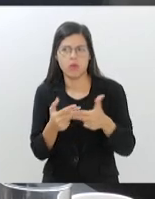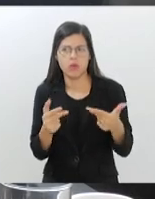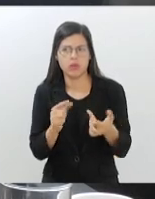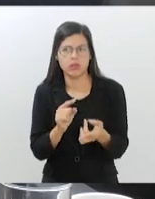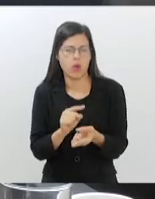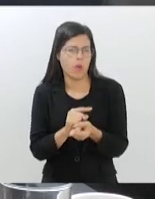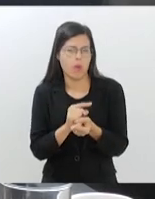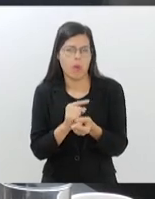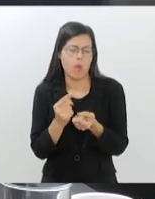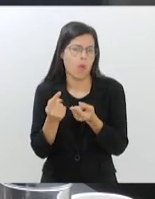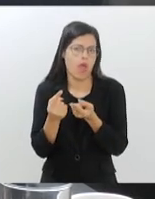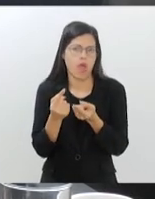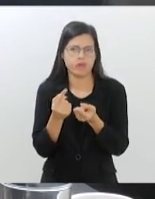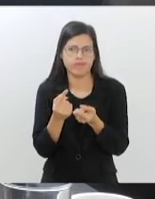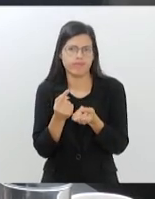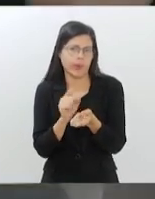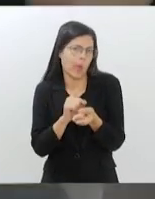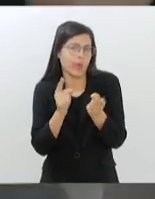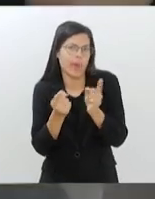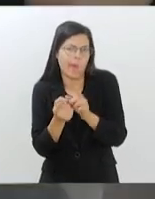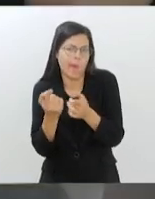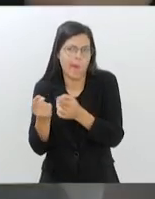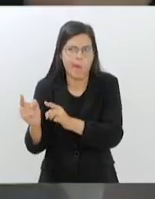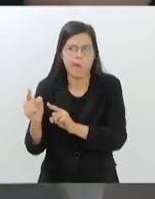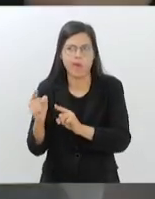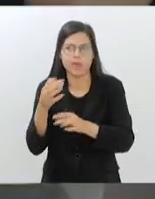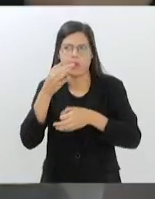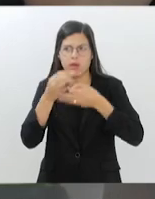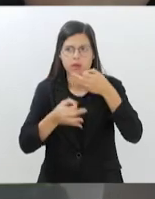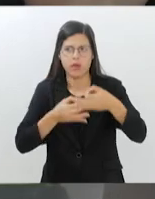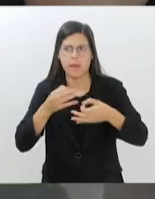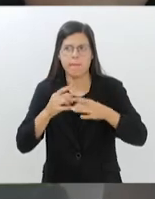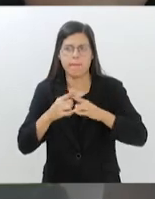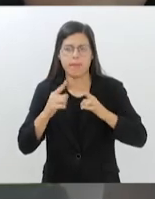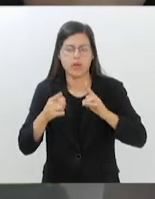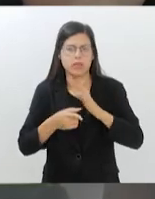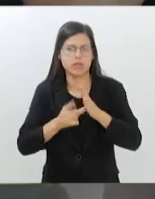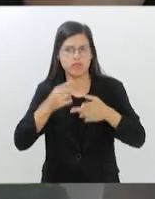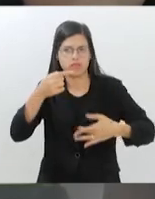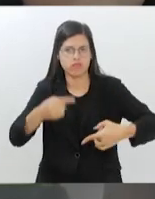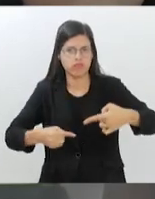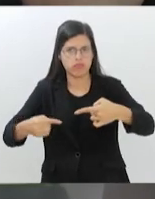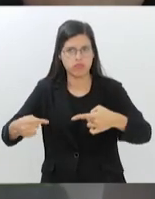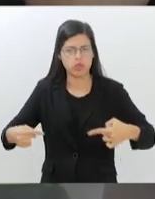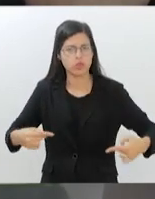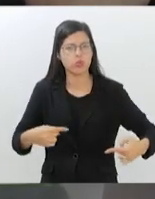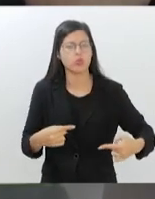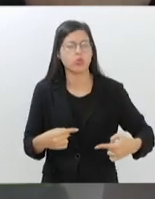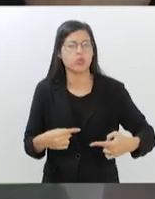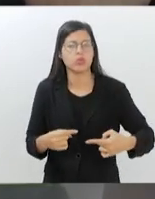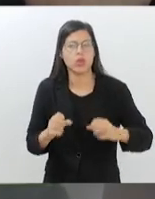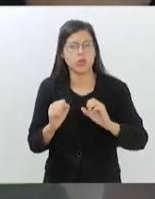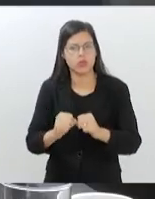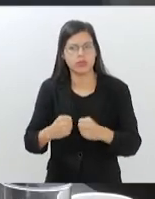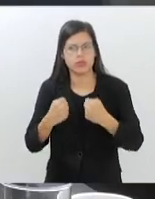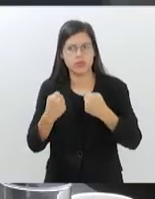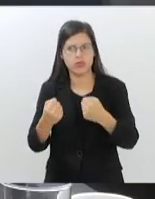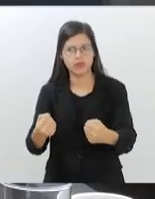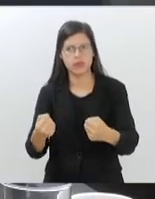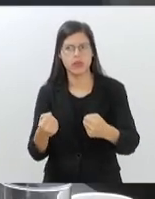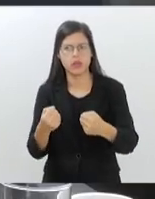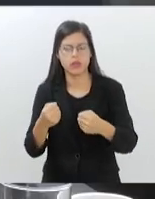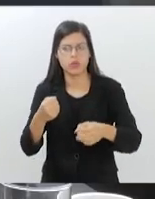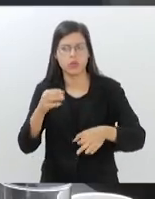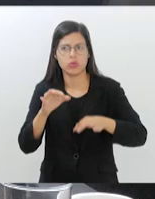de um de vossas excelências Mas sempre tem a cautela e o zelo discutir antes e do exemplo eu sou um dos maiores Defensores da implementação da justiça militar